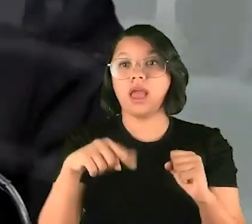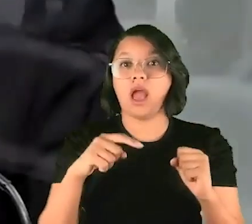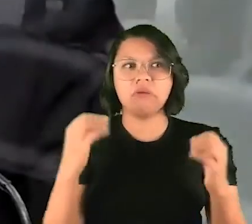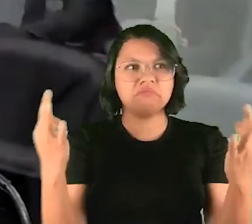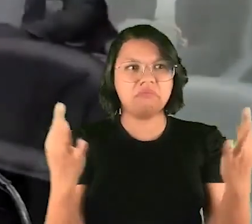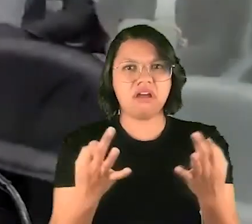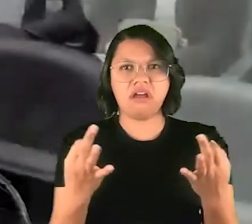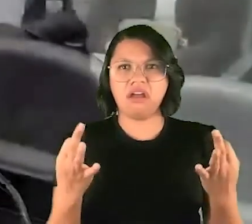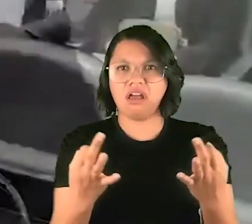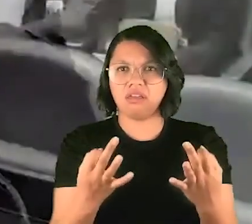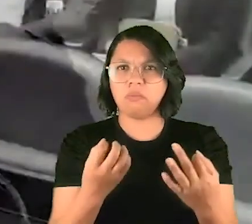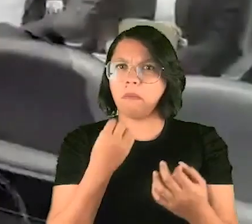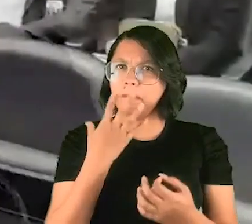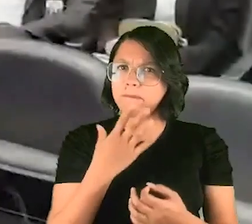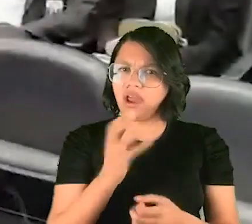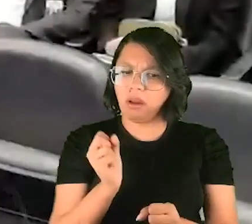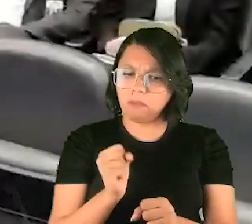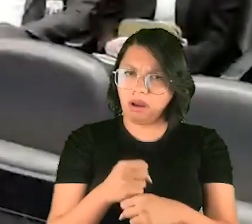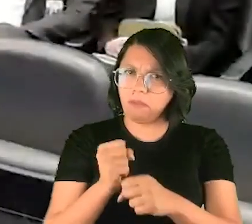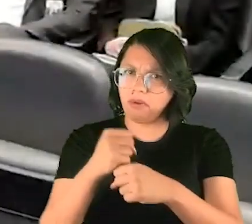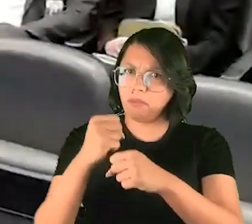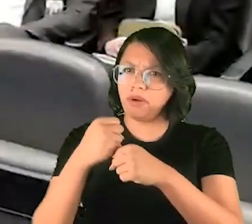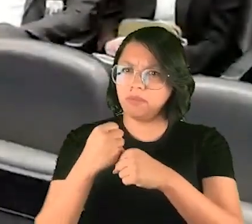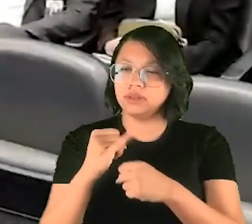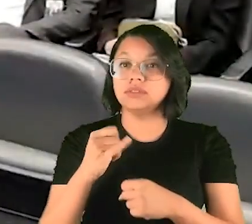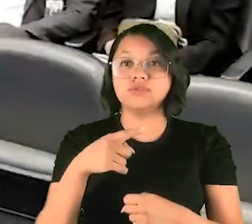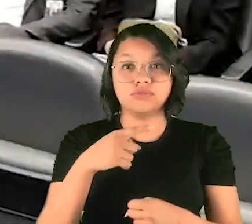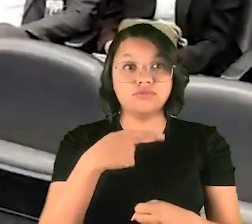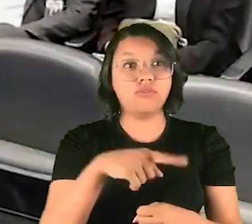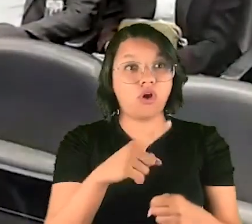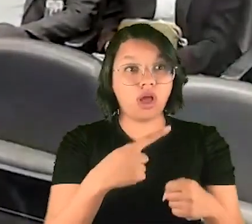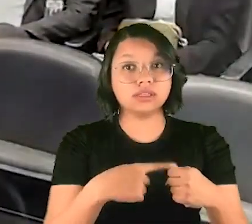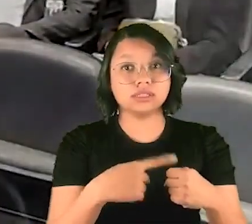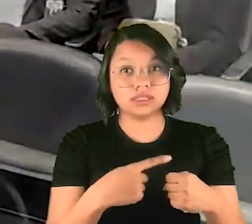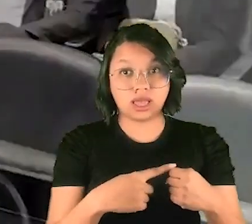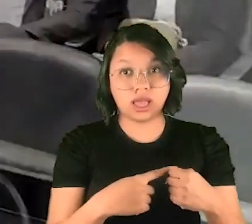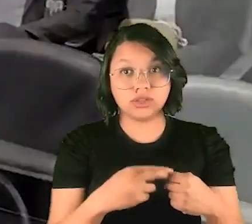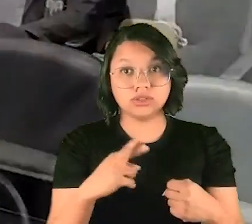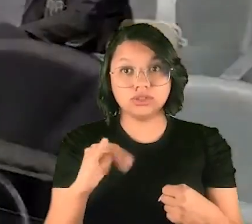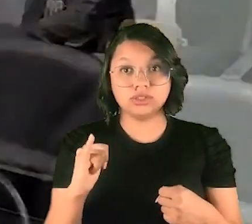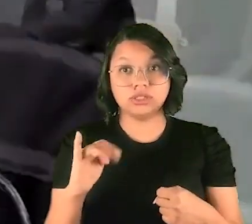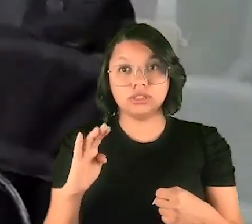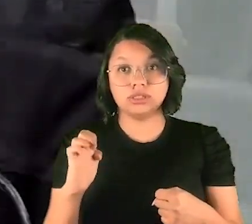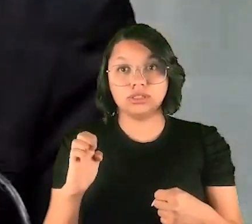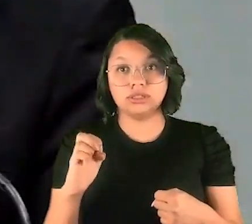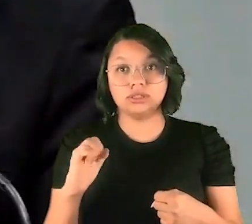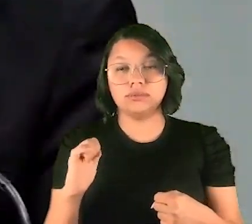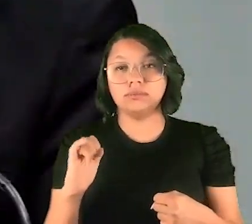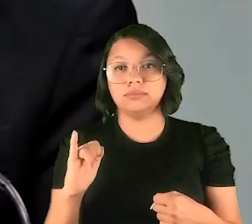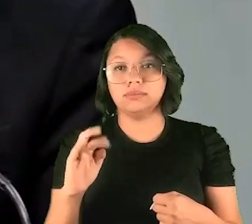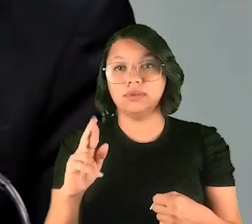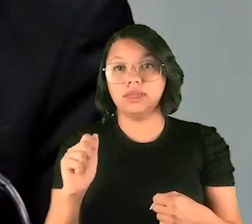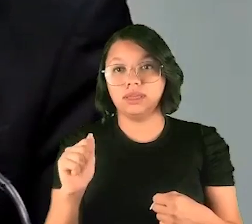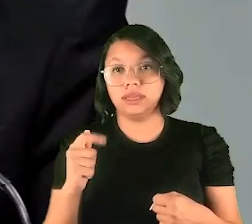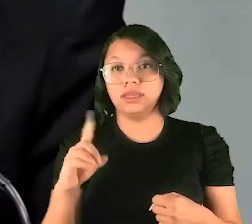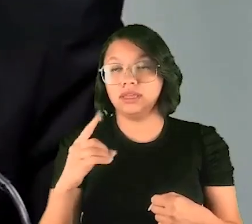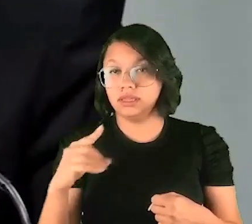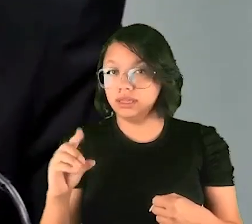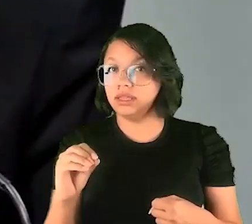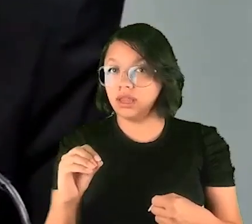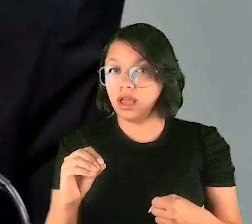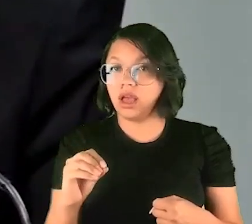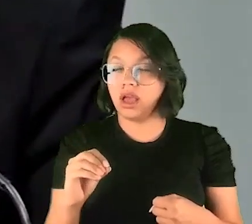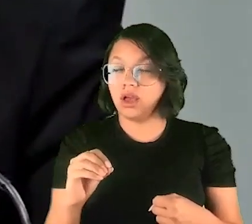Eu visitei a fábrica, sabe, doutor? É uma fábrica espetacular, muito bem montada. Se alguém for a Ribeirão e pedir